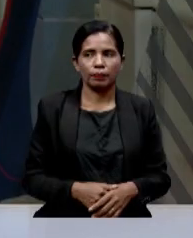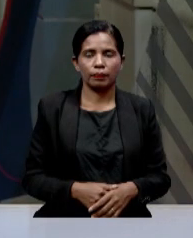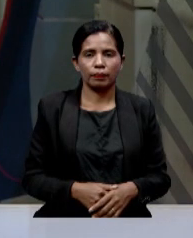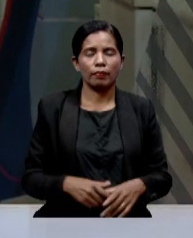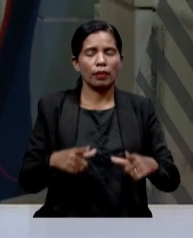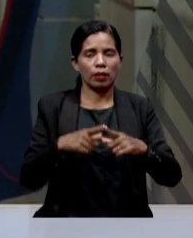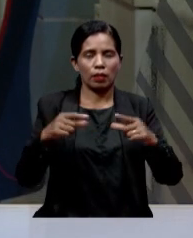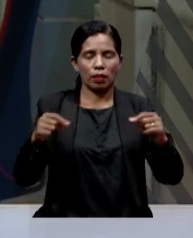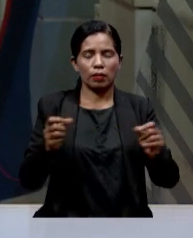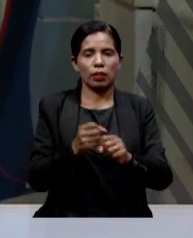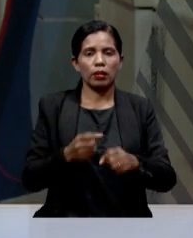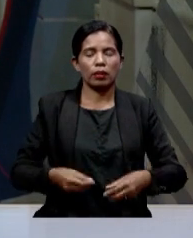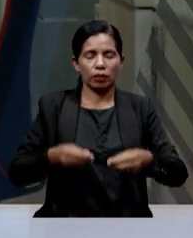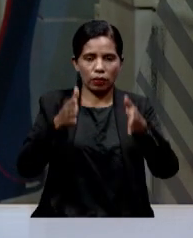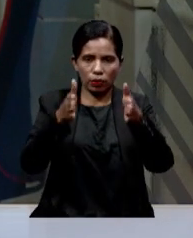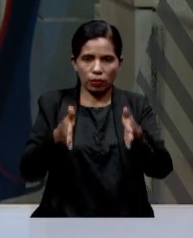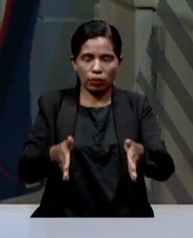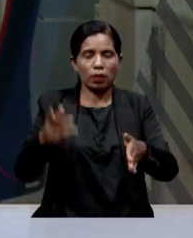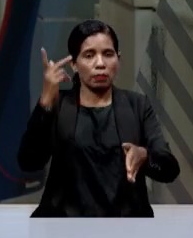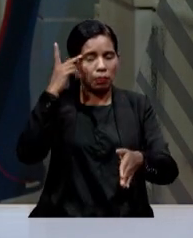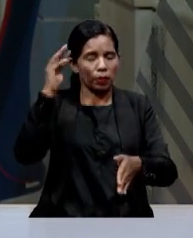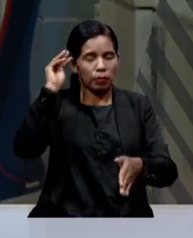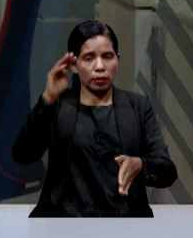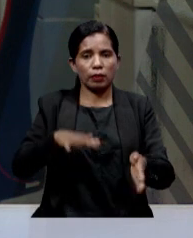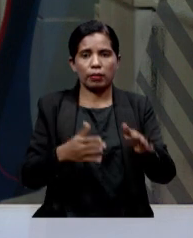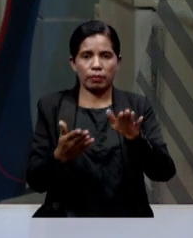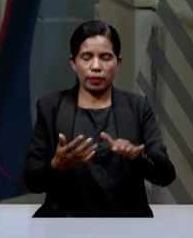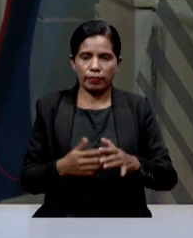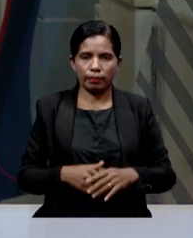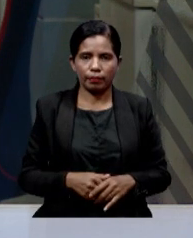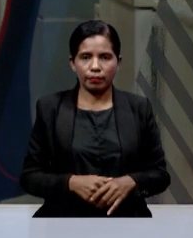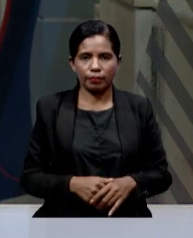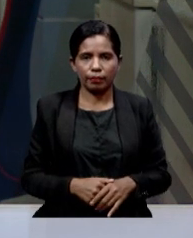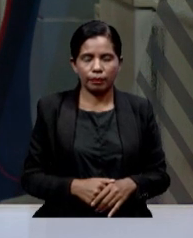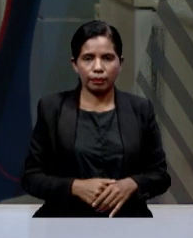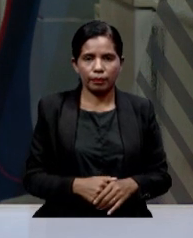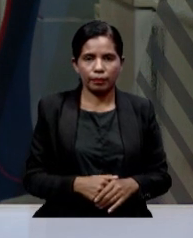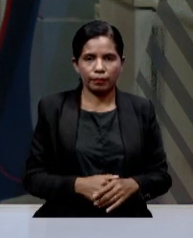Japão halau funeral ba ex-primeiro-ministro Shinzo Abe.